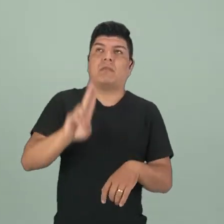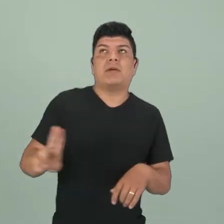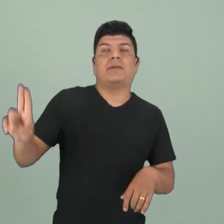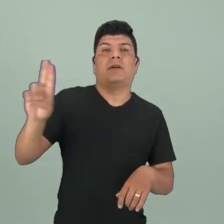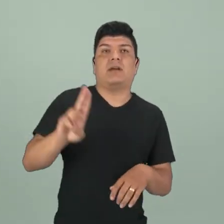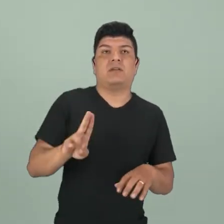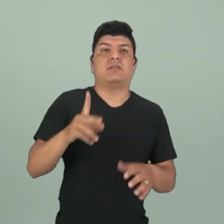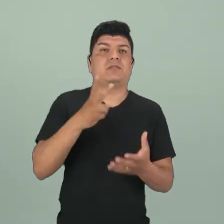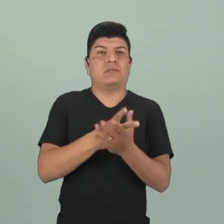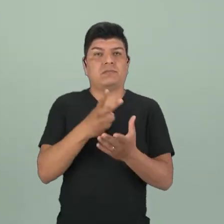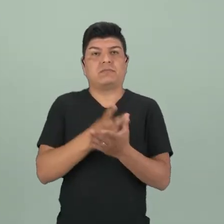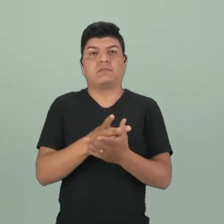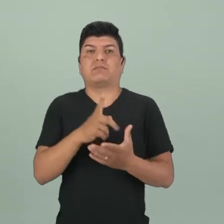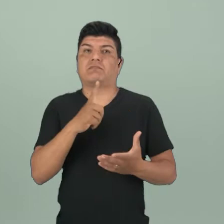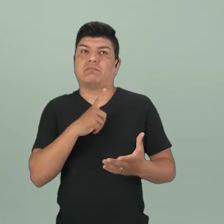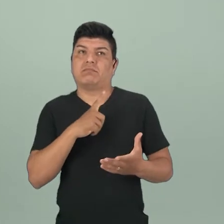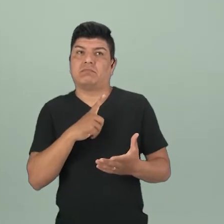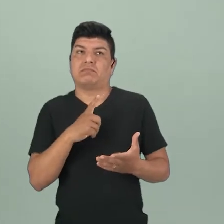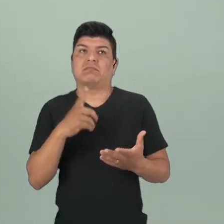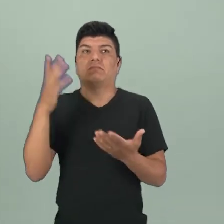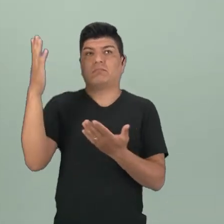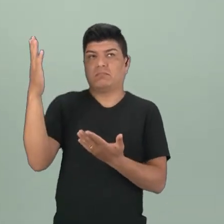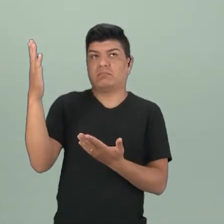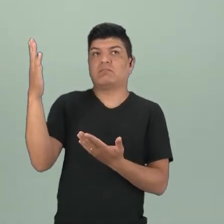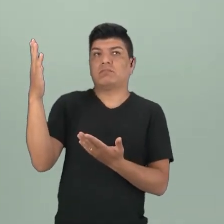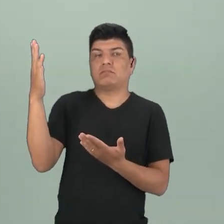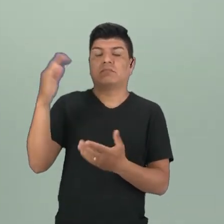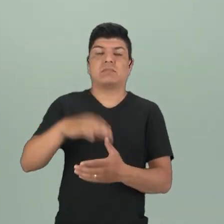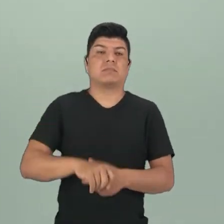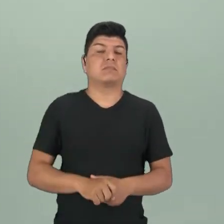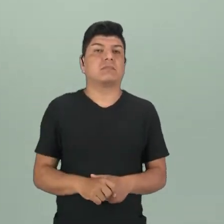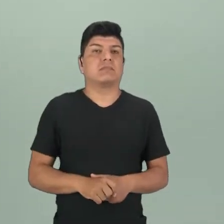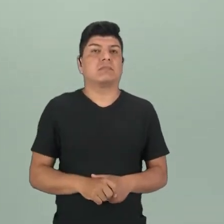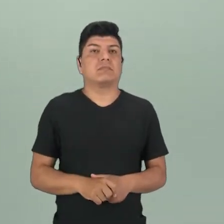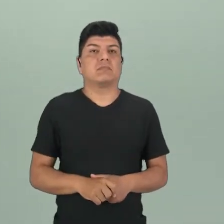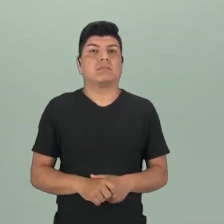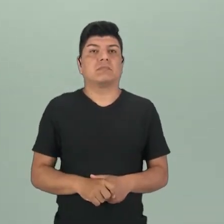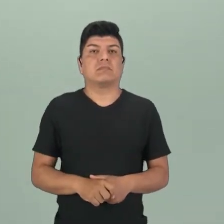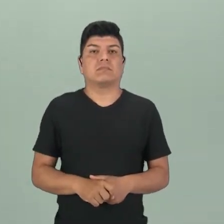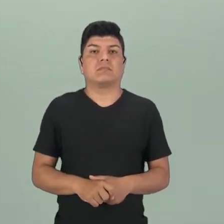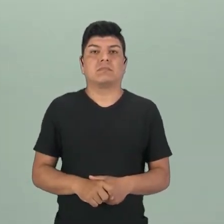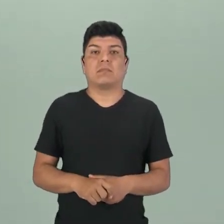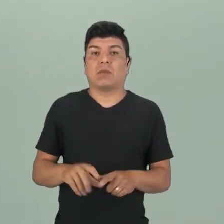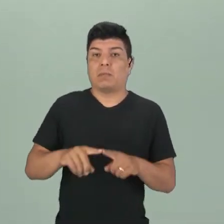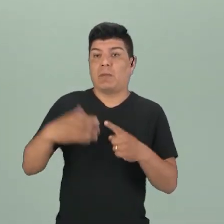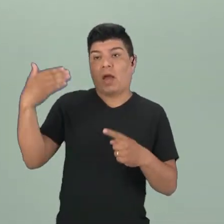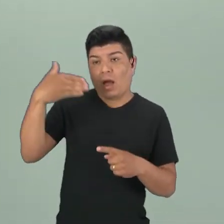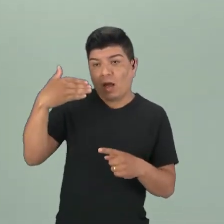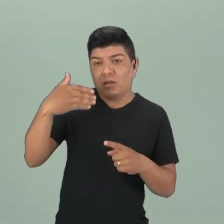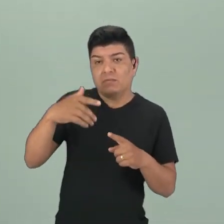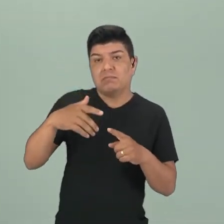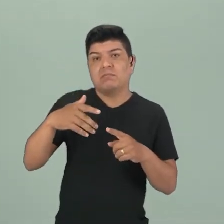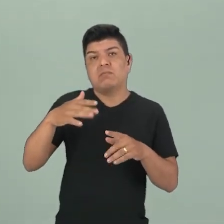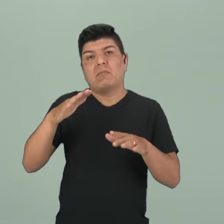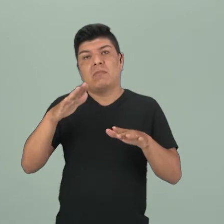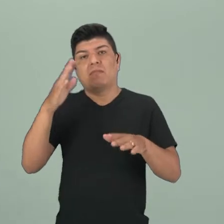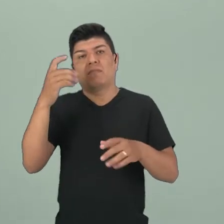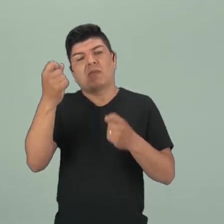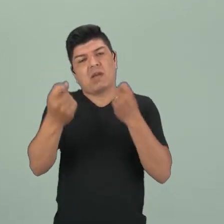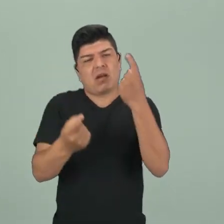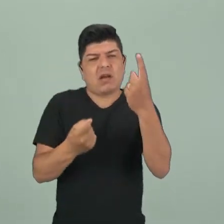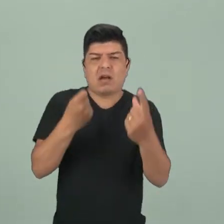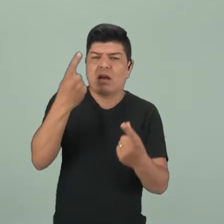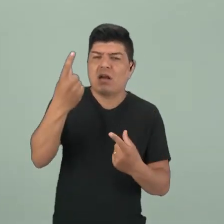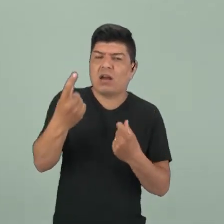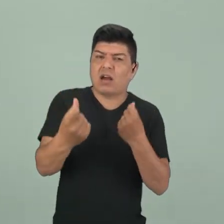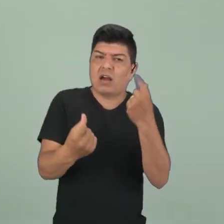eu tenho sempre, muito e quase sempre, né? Já aquela questão, né, que é frequente, mas não tão frequente, né? É um